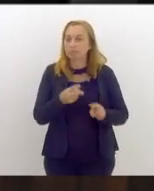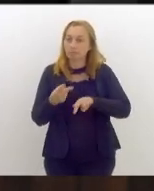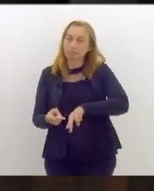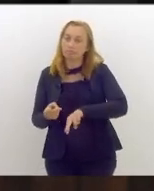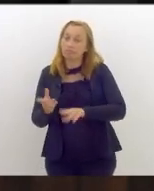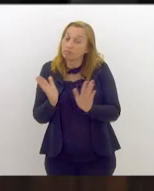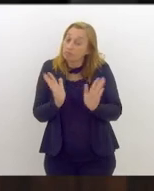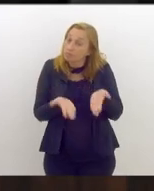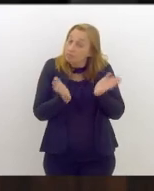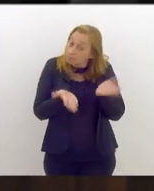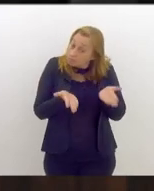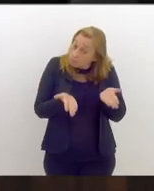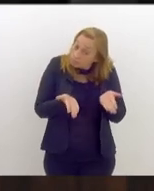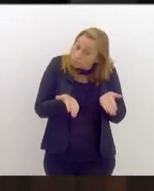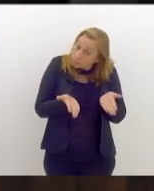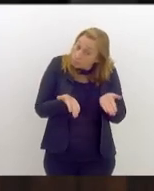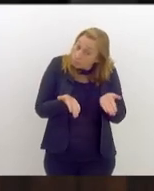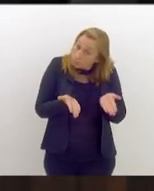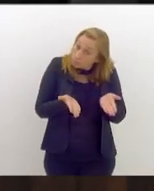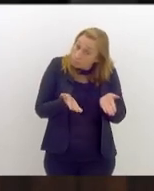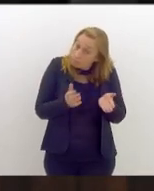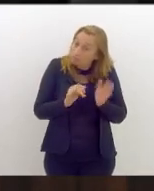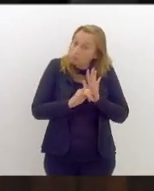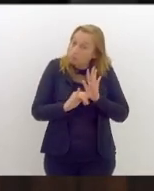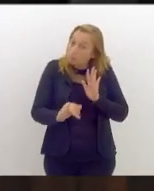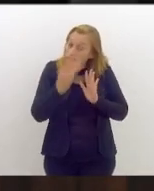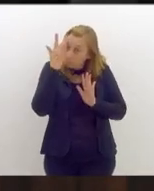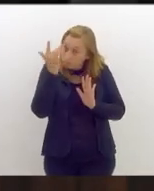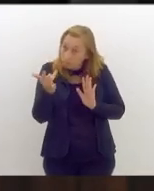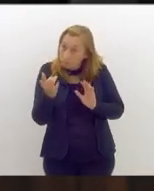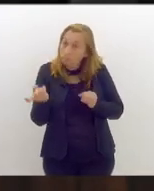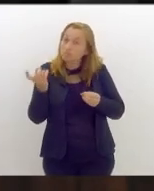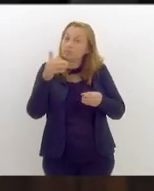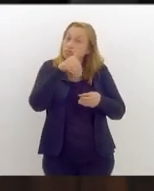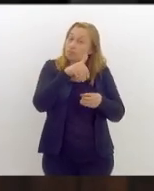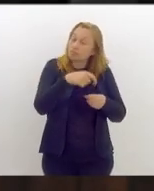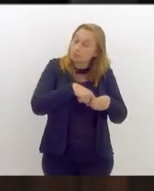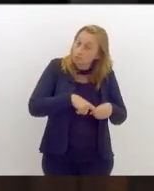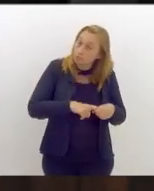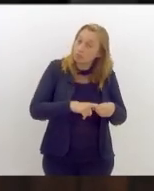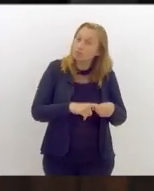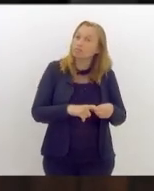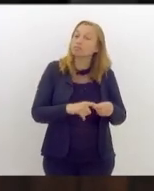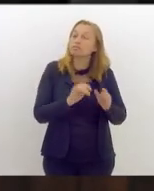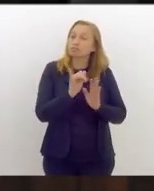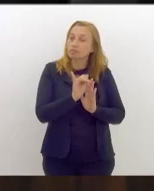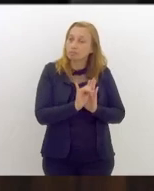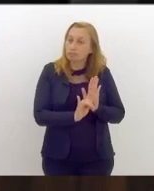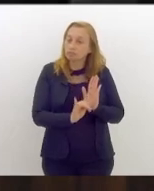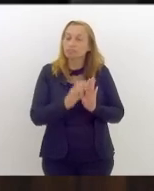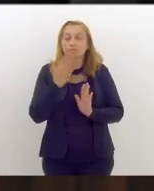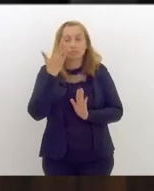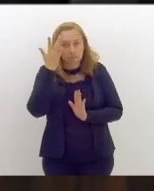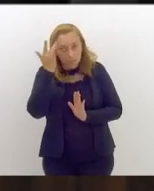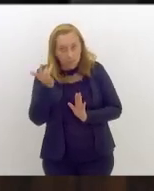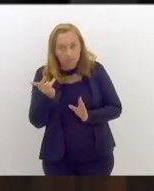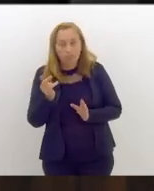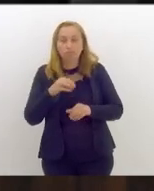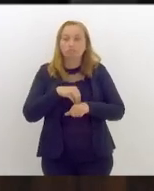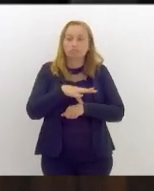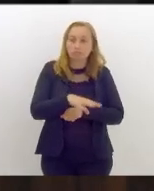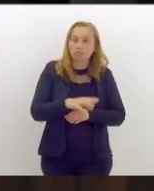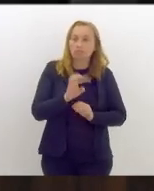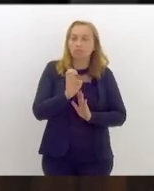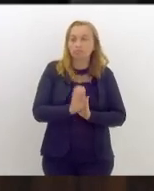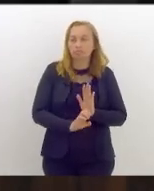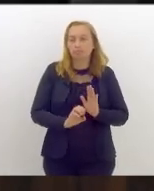ainda agora ainda hoje para que a gente Publique amanhã e a gente volta amanhã o relatório o destaque e